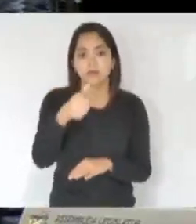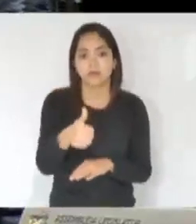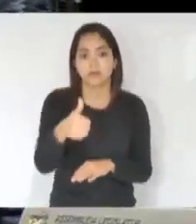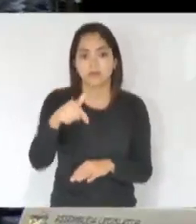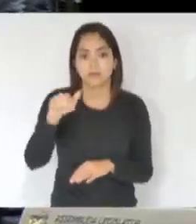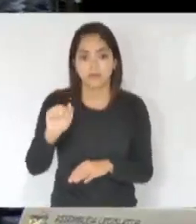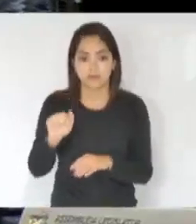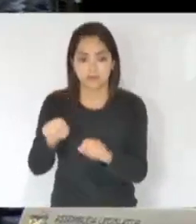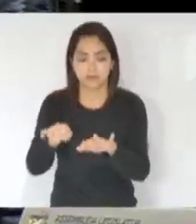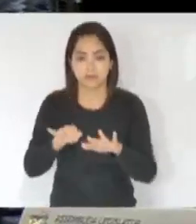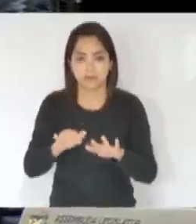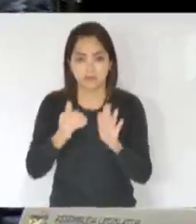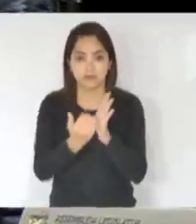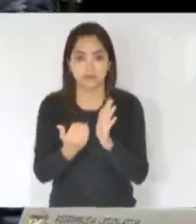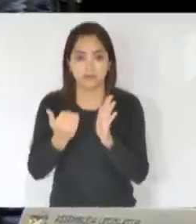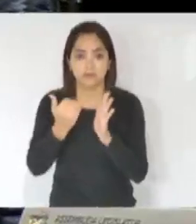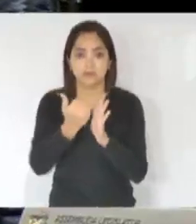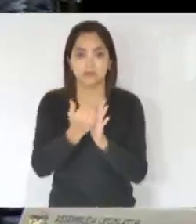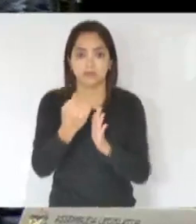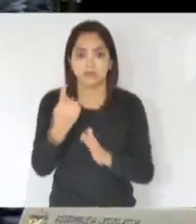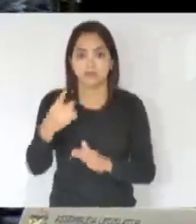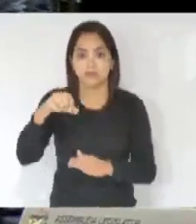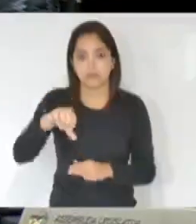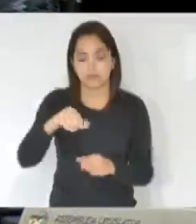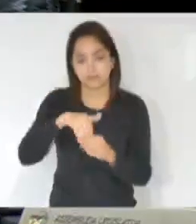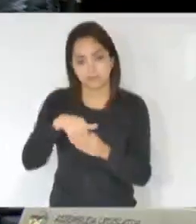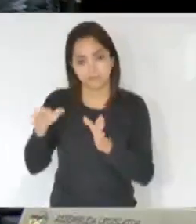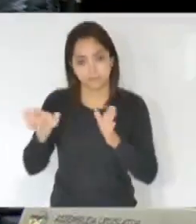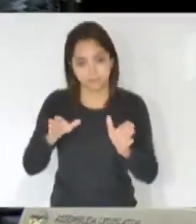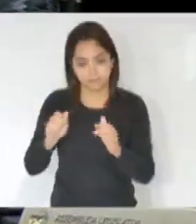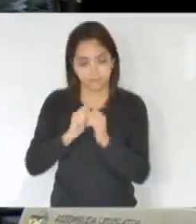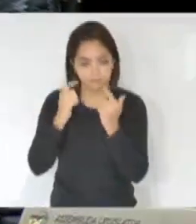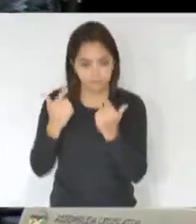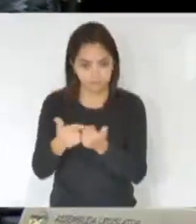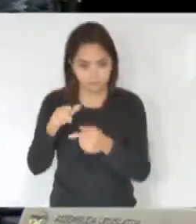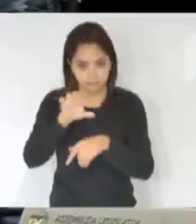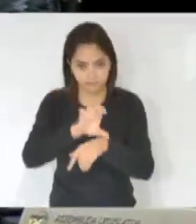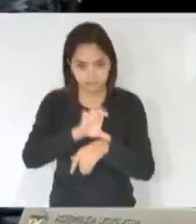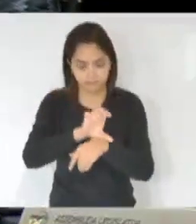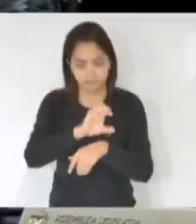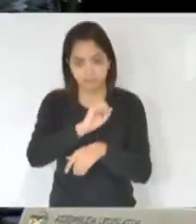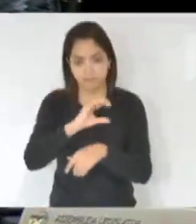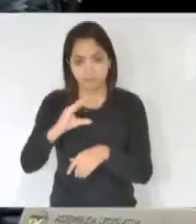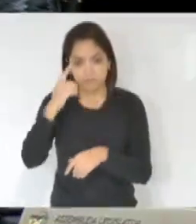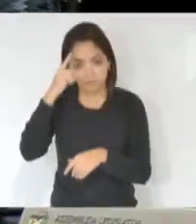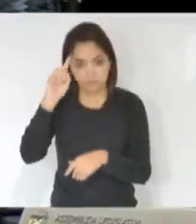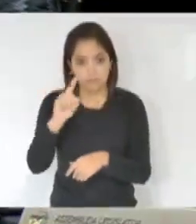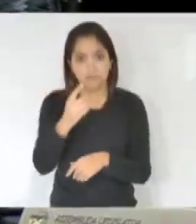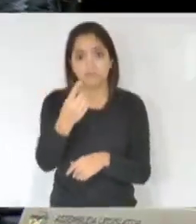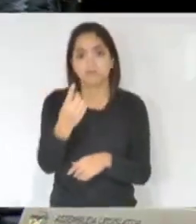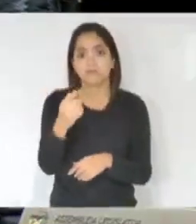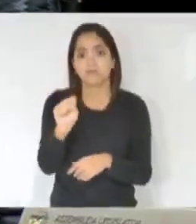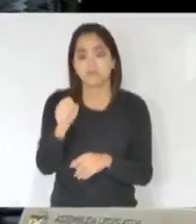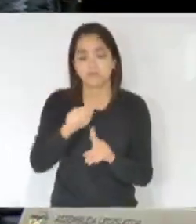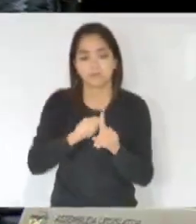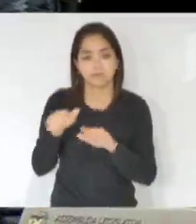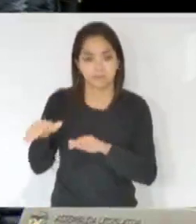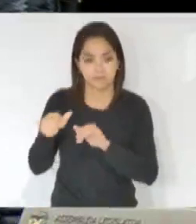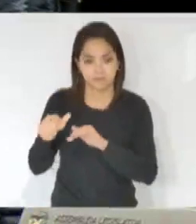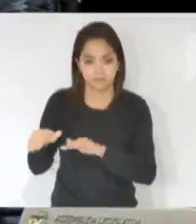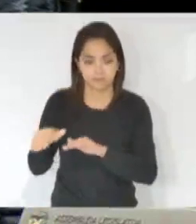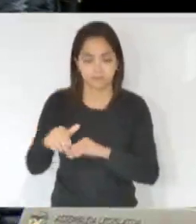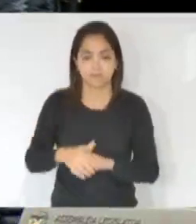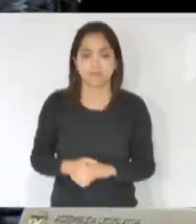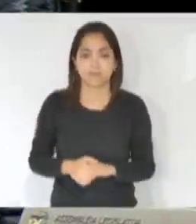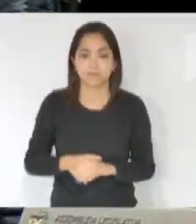da primeira sessão legislativa da 19ª legislatura da Assembleia Legislativa do Estado de Santa Catarina, realizada em 18 de setembro de 2019. Na presidência, deputados,